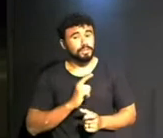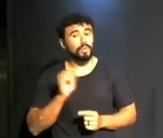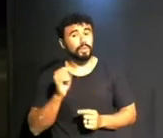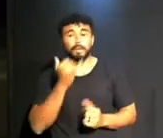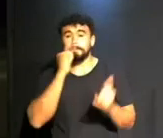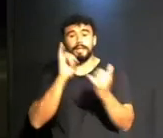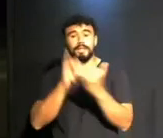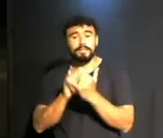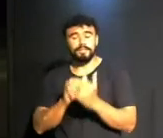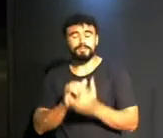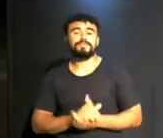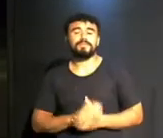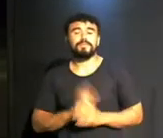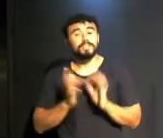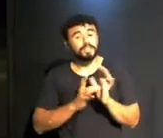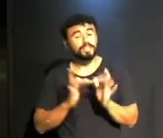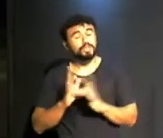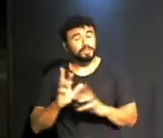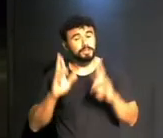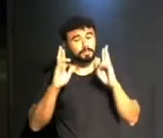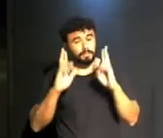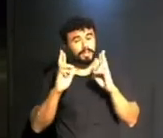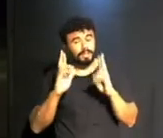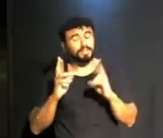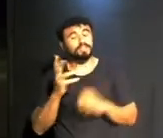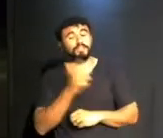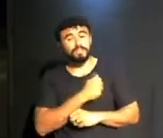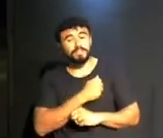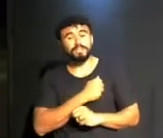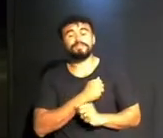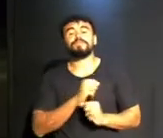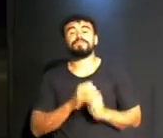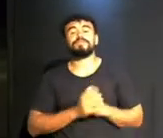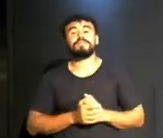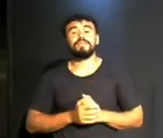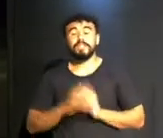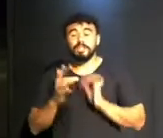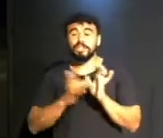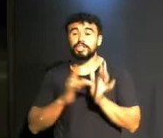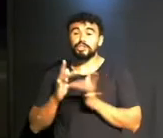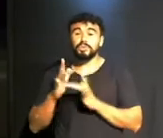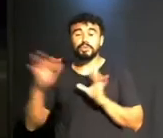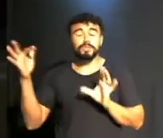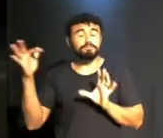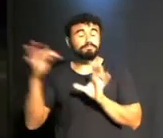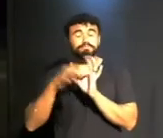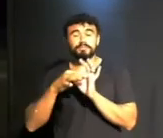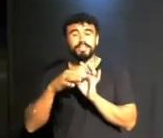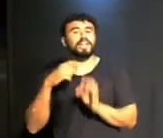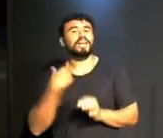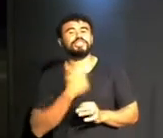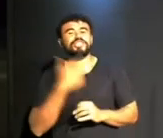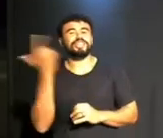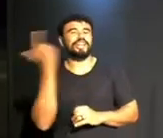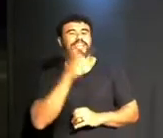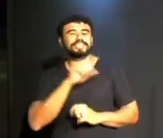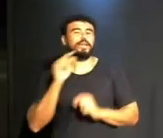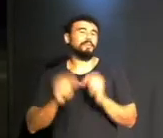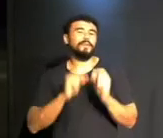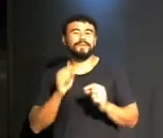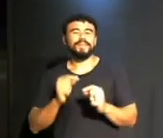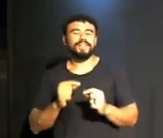perdão Jesus tem palavra de esperança de salvação e em Jesus nós recebemos Então